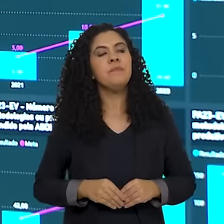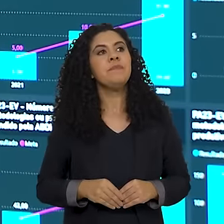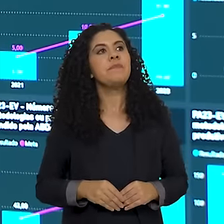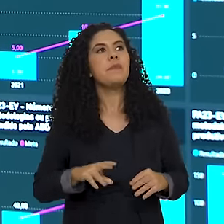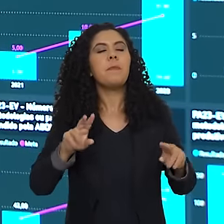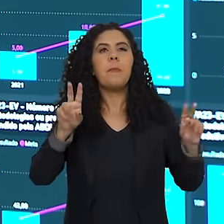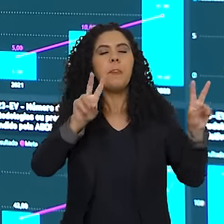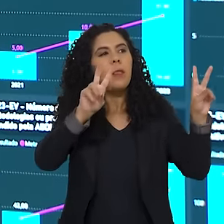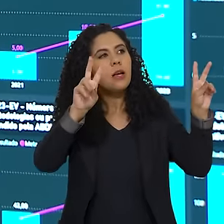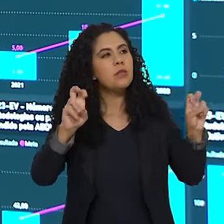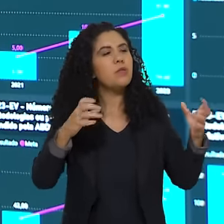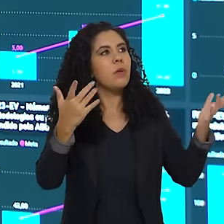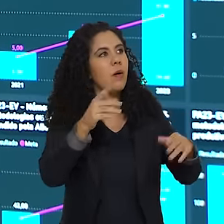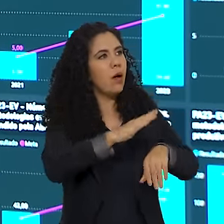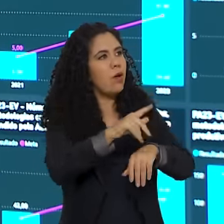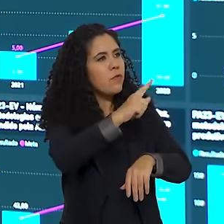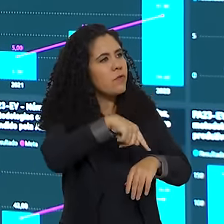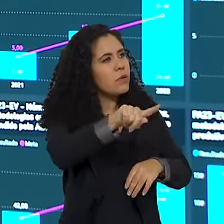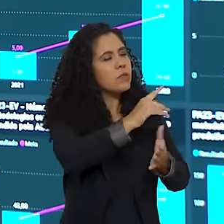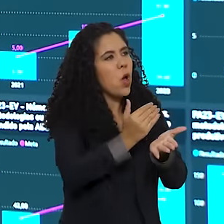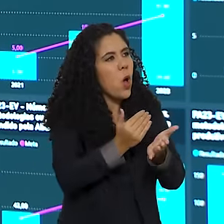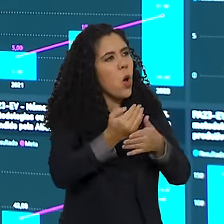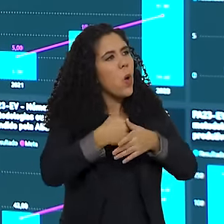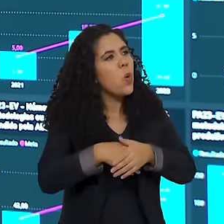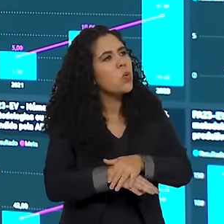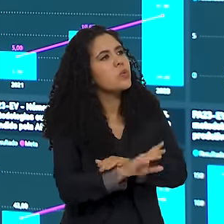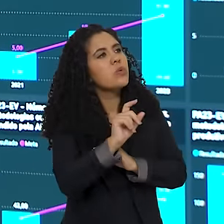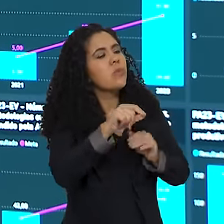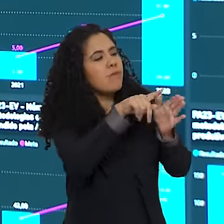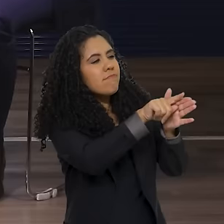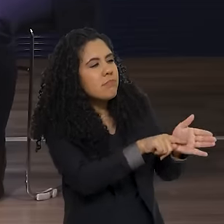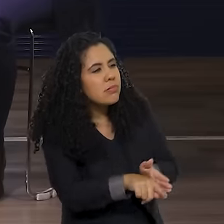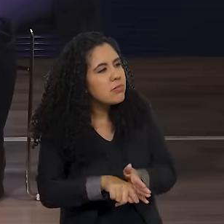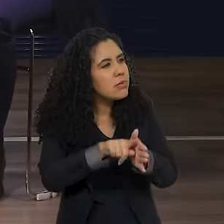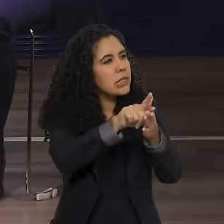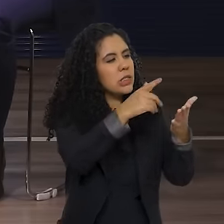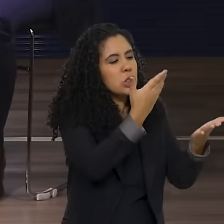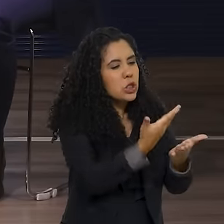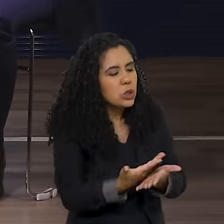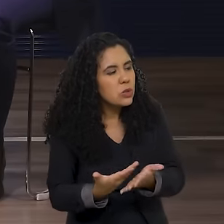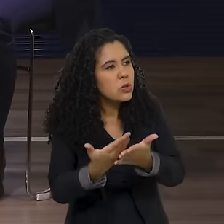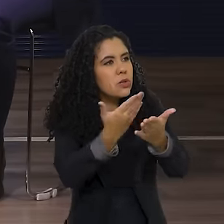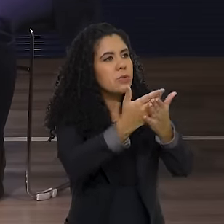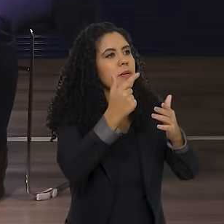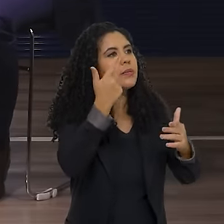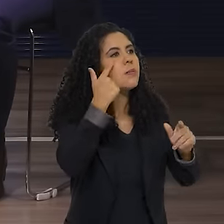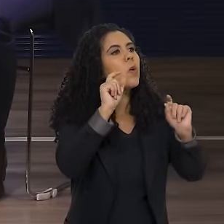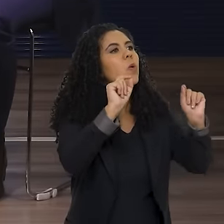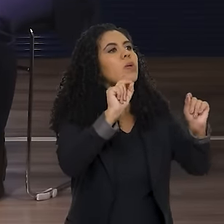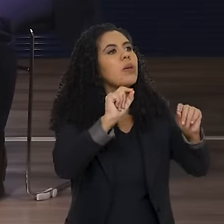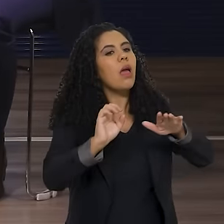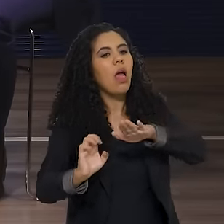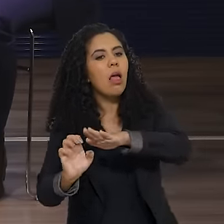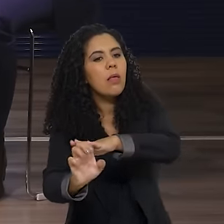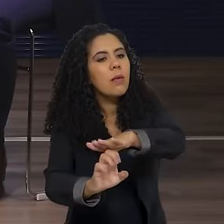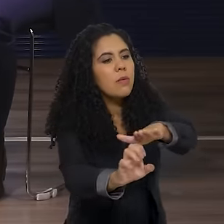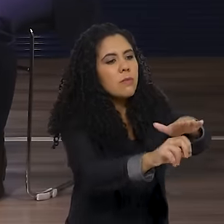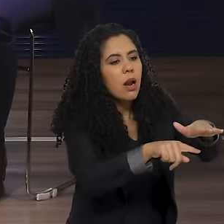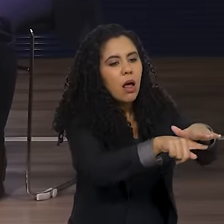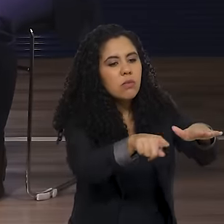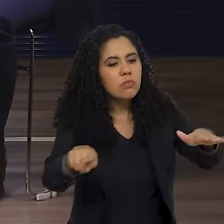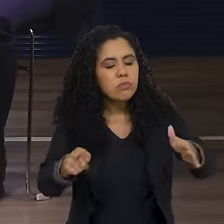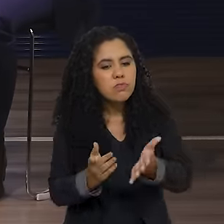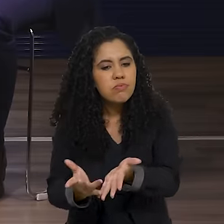as atuações de vocês, vocês costumam fazer estudos e pesquisas, né, para mapear as necessidades da indústria, sugerir caminhos